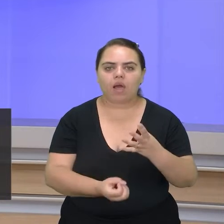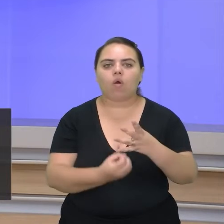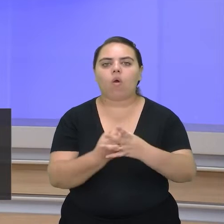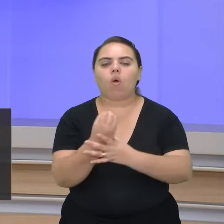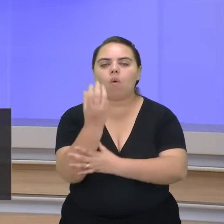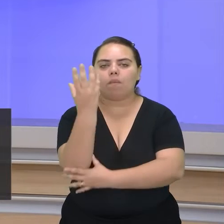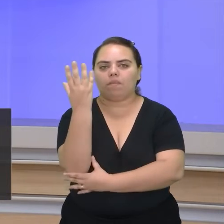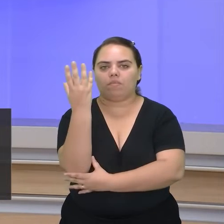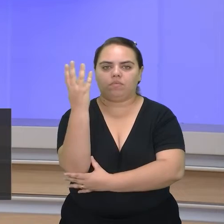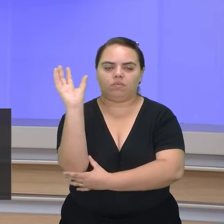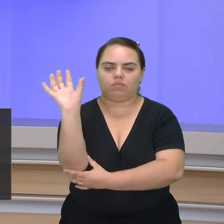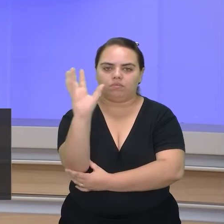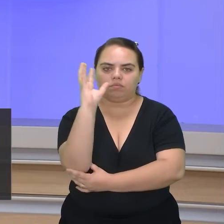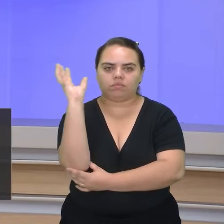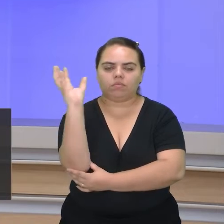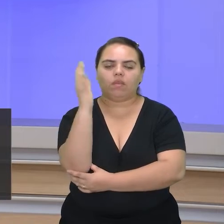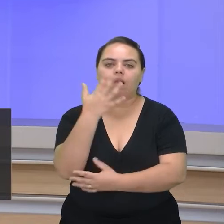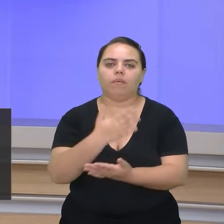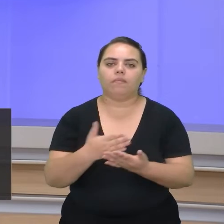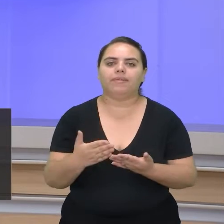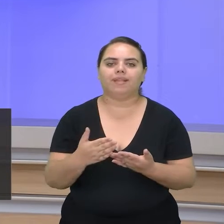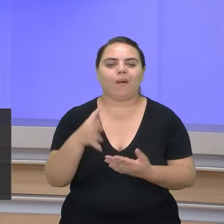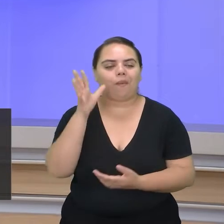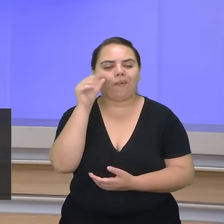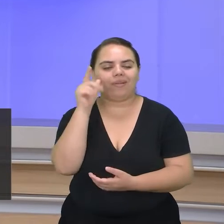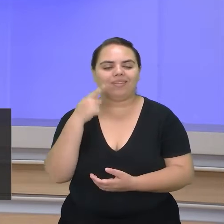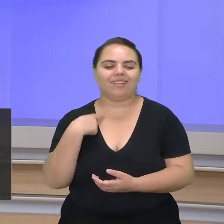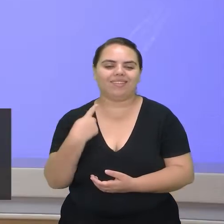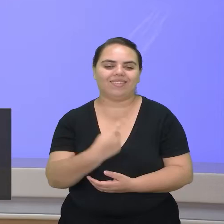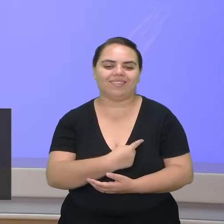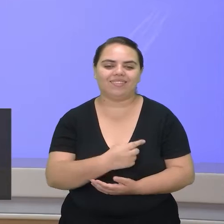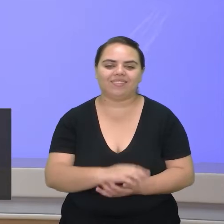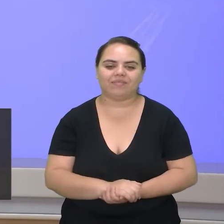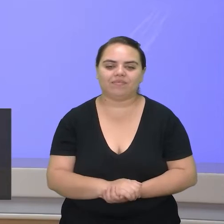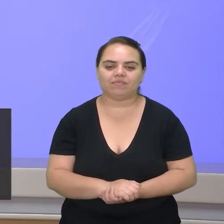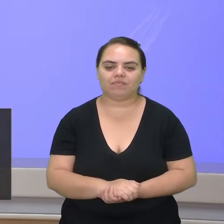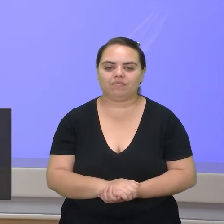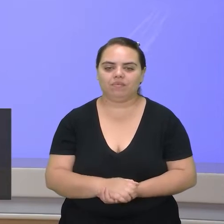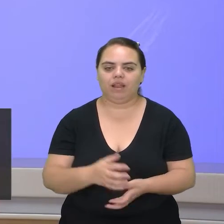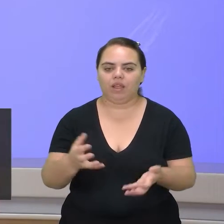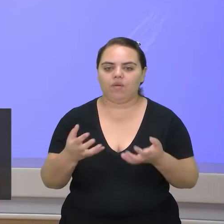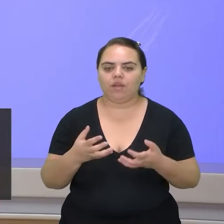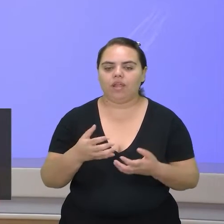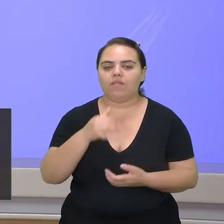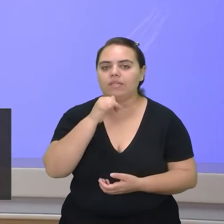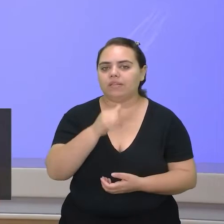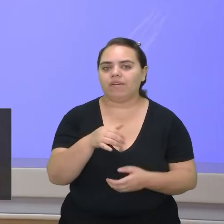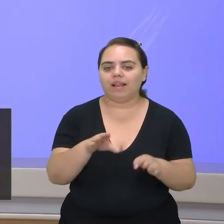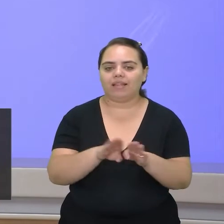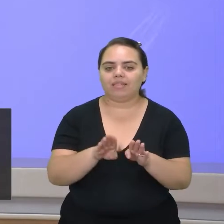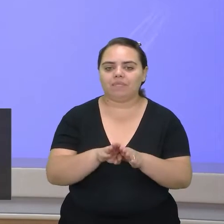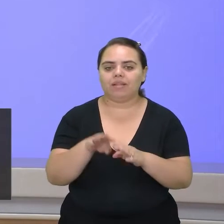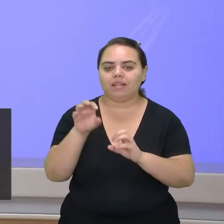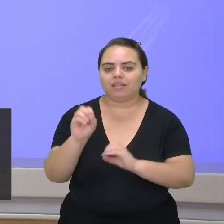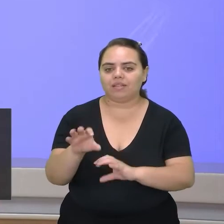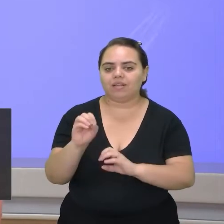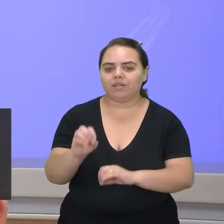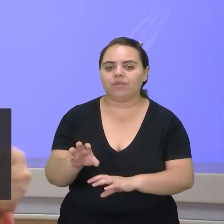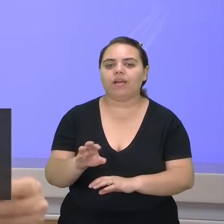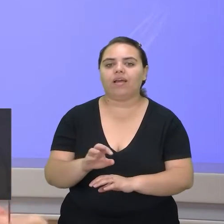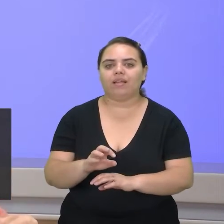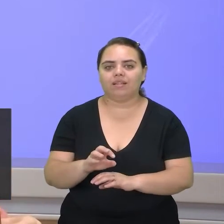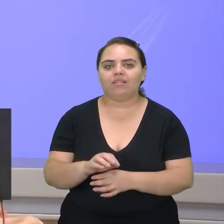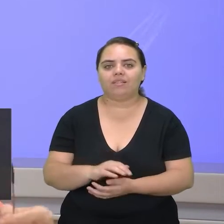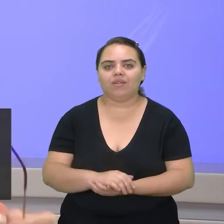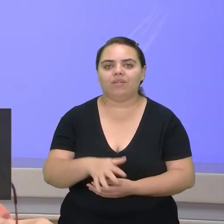floresta? Eu acho que isso é uma curiosidade de todos nós. Boa. Depois, Gabriela, eu queria que você retomasse um pouquinho, falasse um pouquinho dessa educação ambiental que você tocou